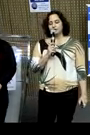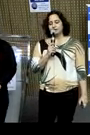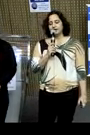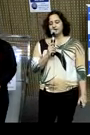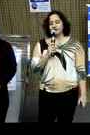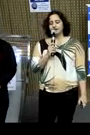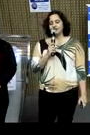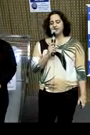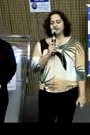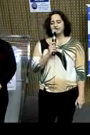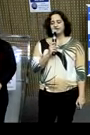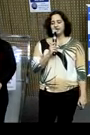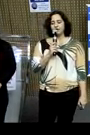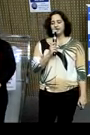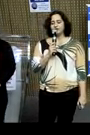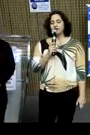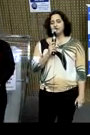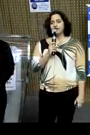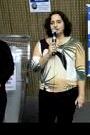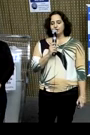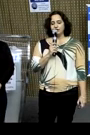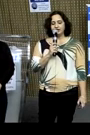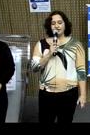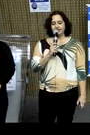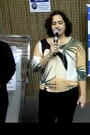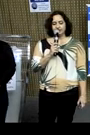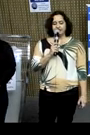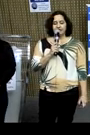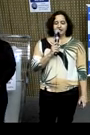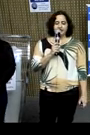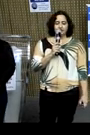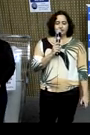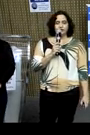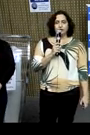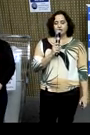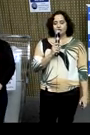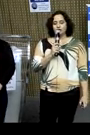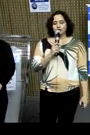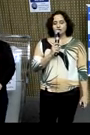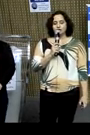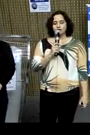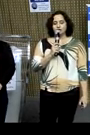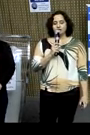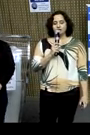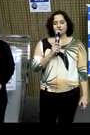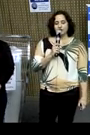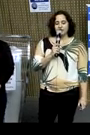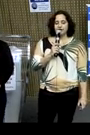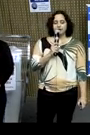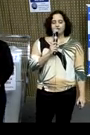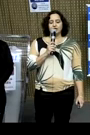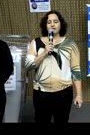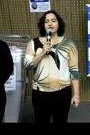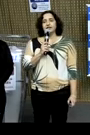período da tarde 564 e à noite 13. Atendimento odontológico em 2020,